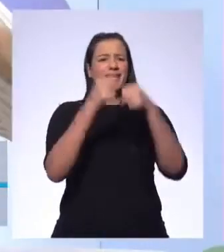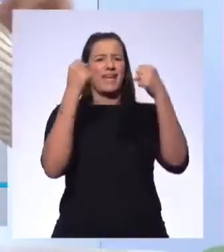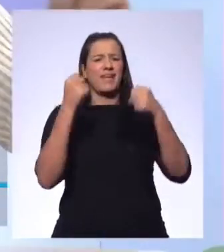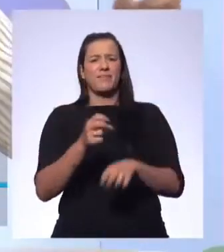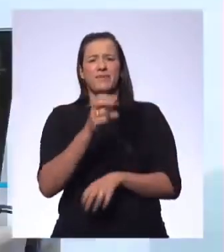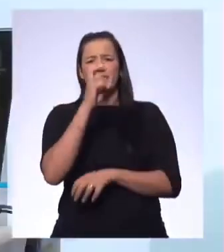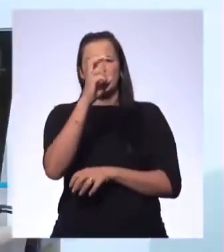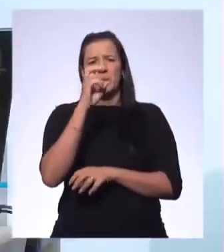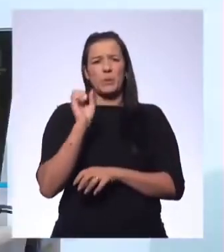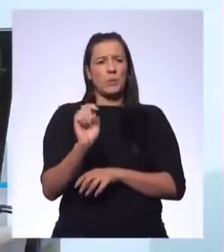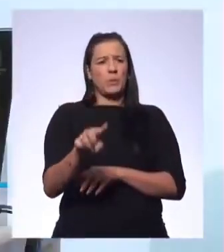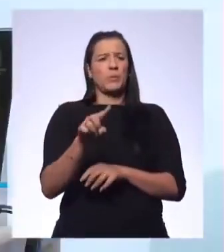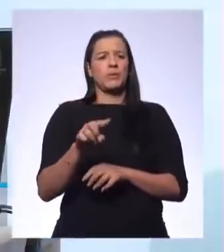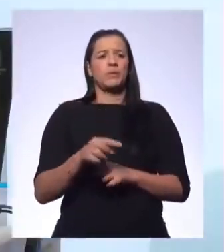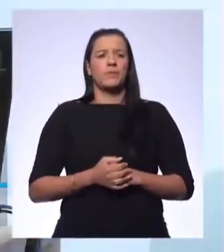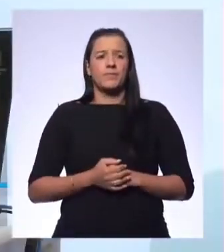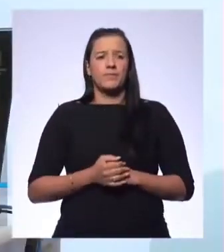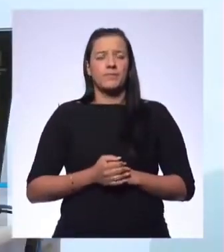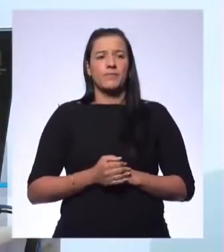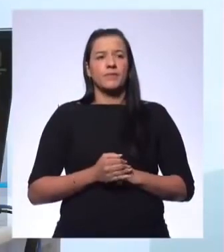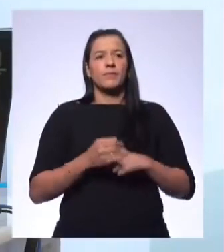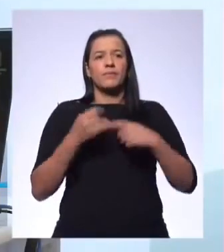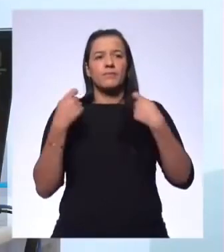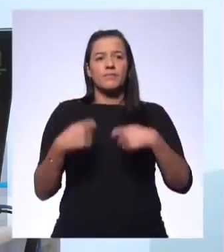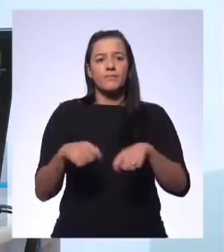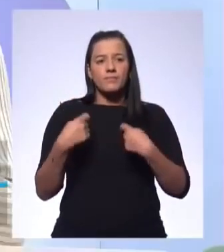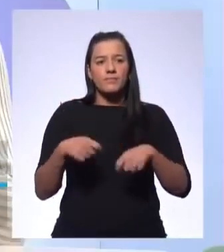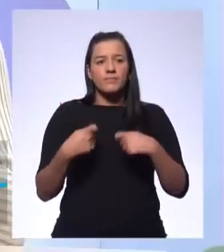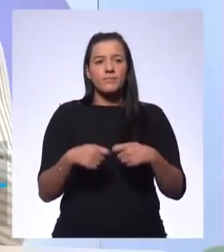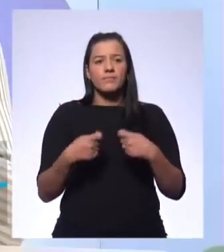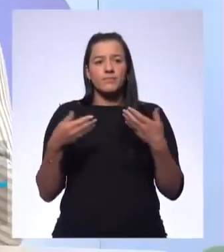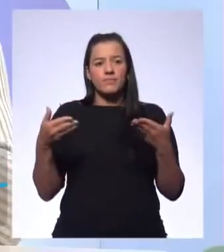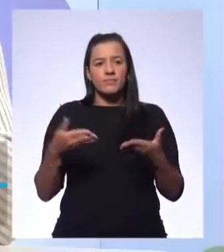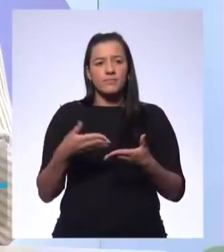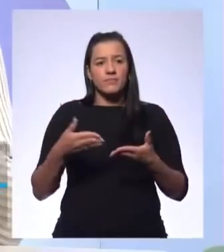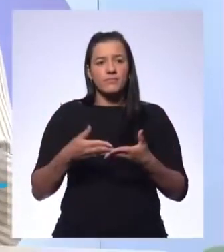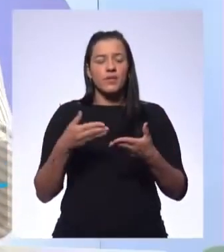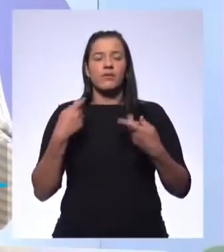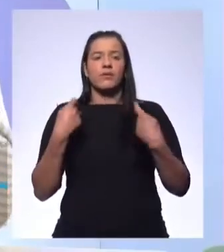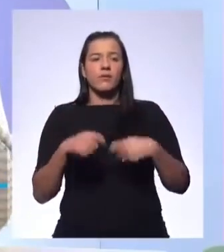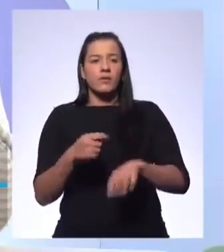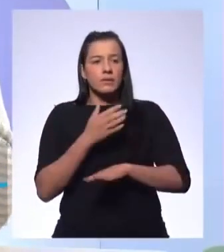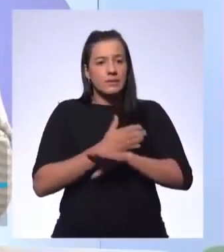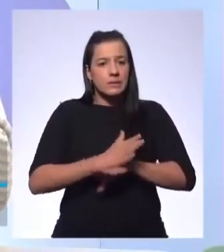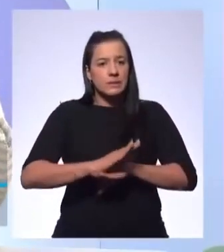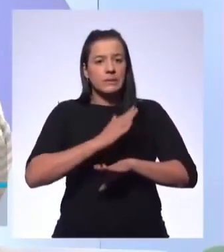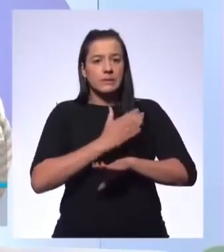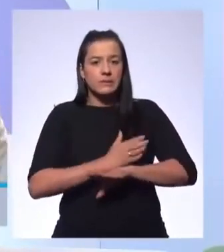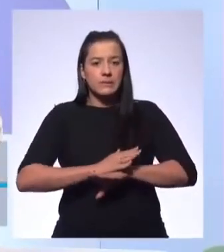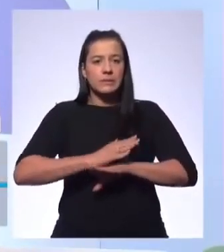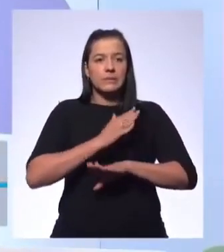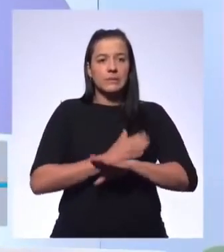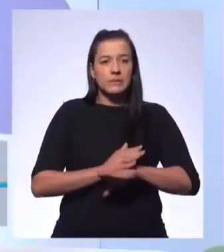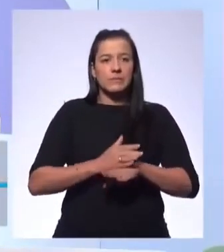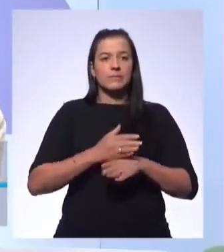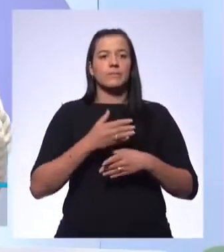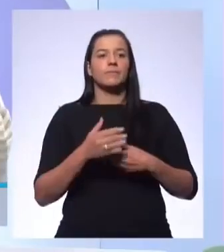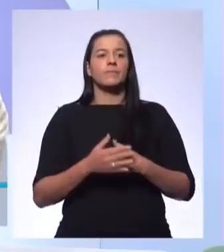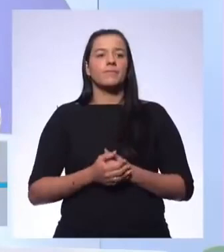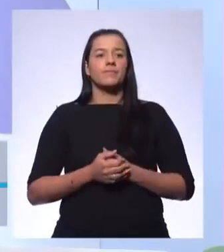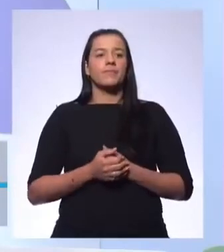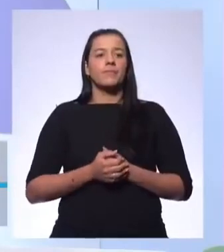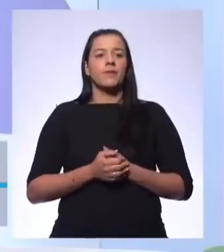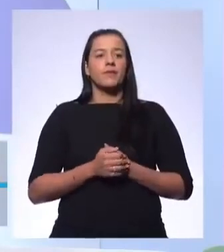5 mil, 6 mil agulhas. Então, hoje, exige-se muito no mercado de trabalho